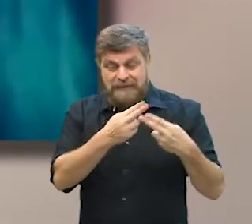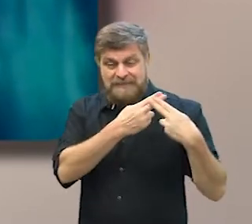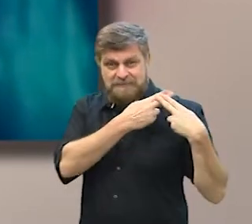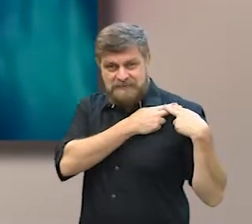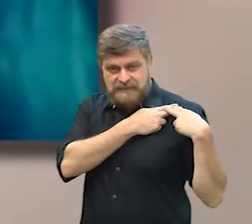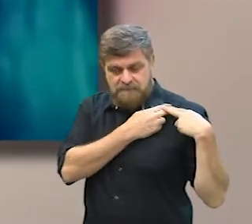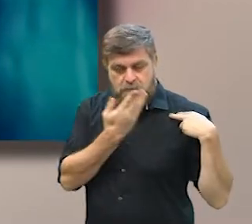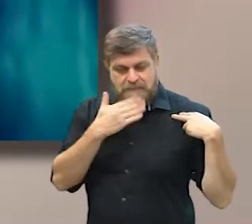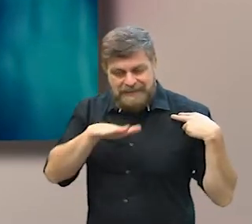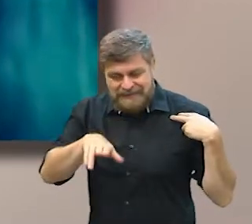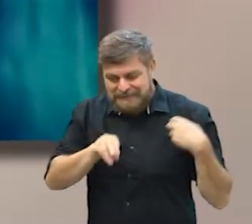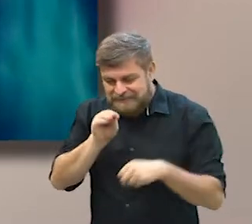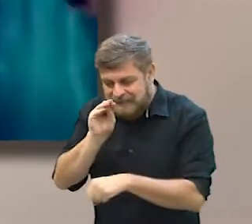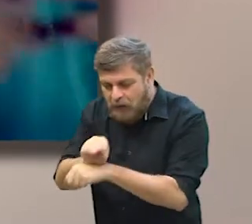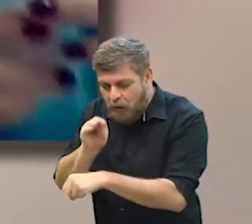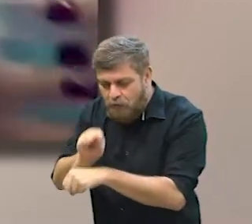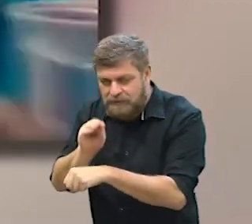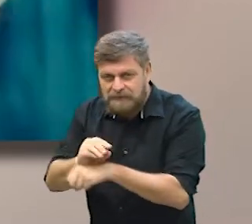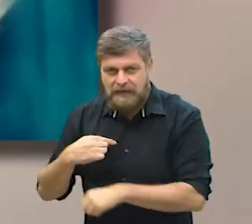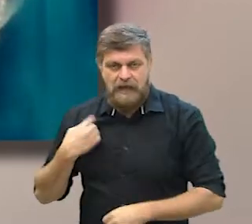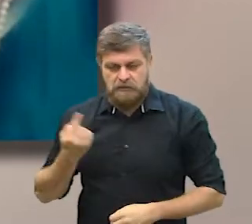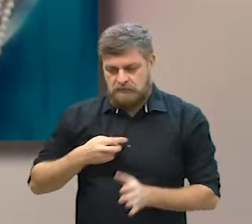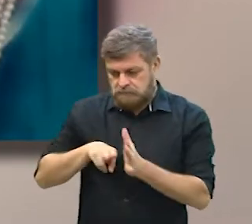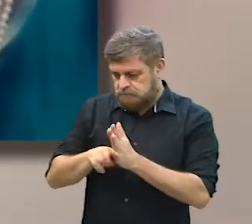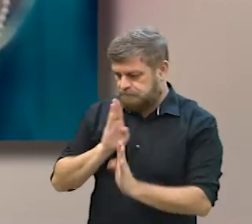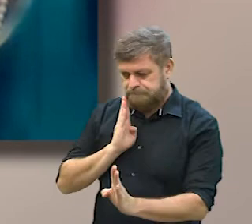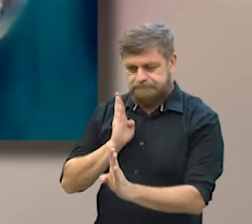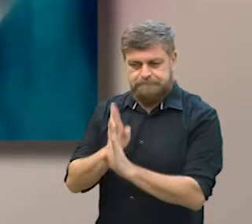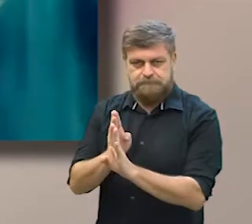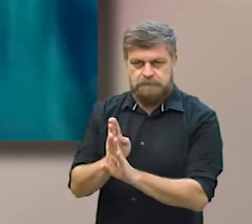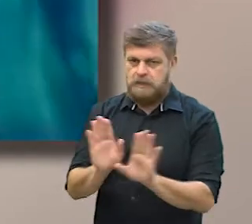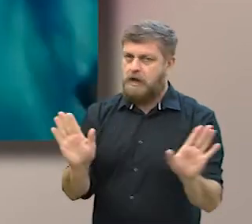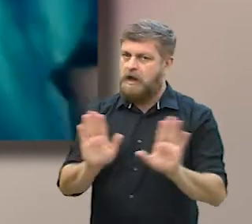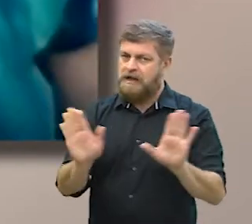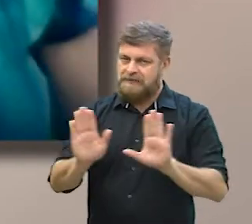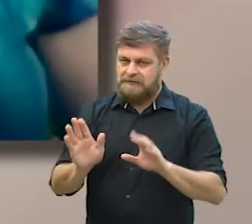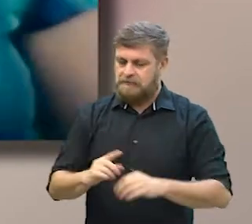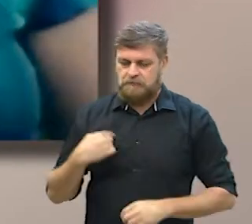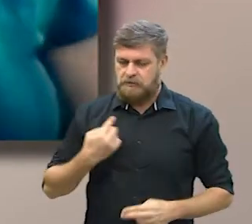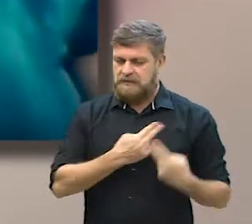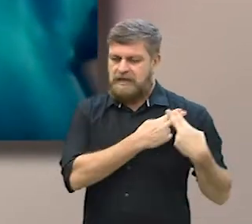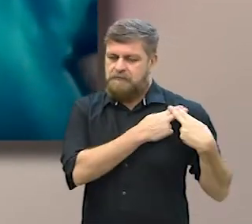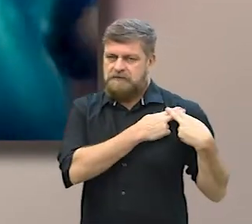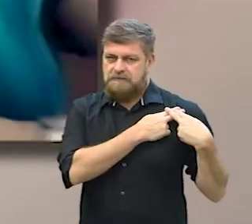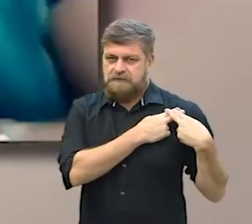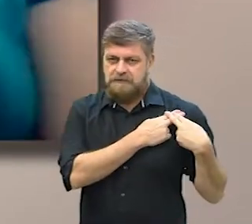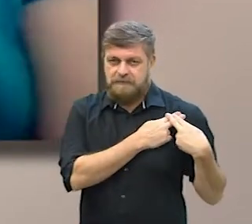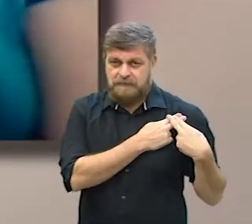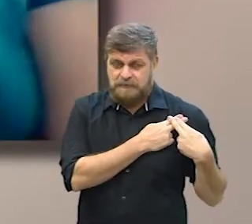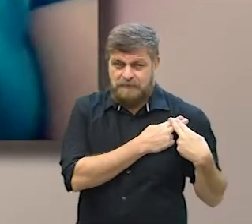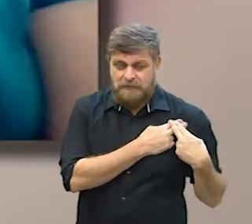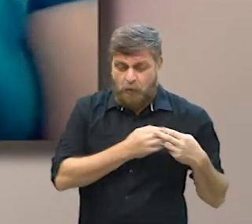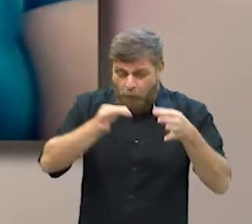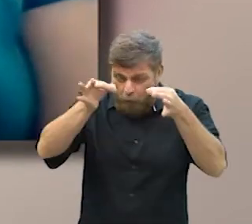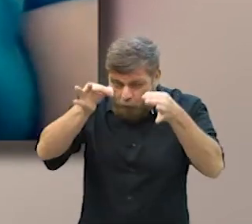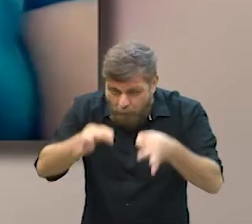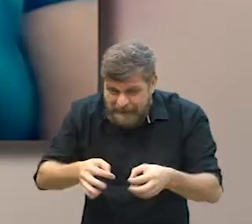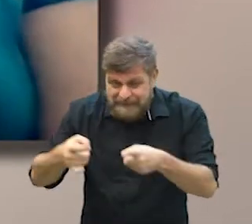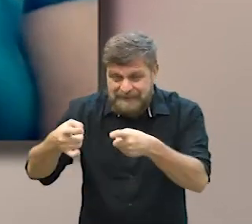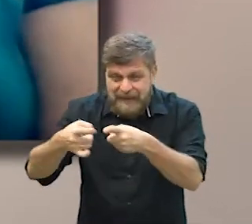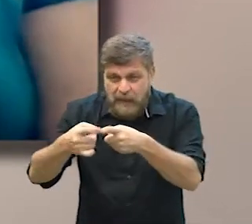cuidamos dessa criança, nós não fazemos diagnóstico. Então, o correto é